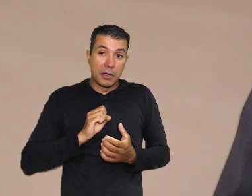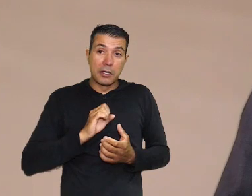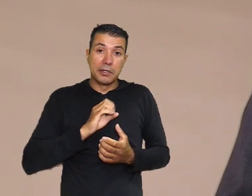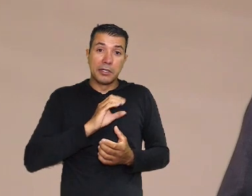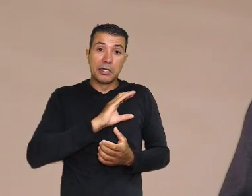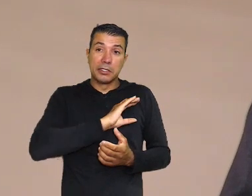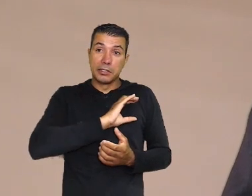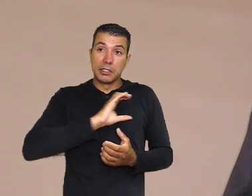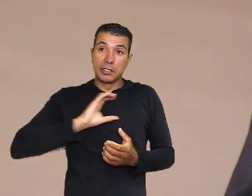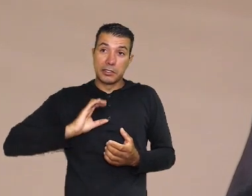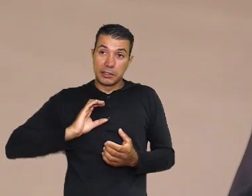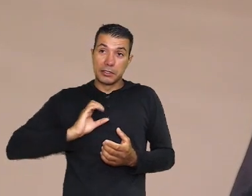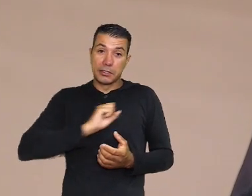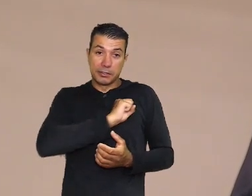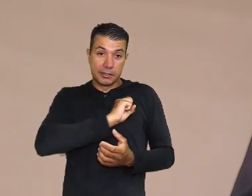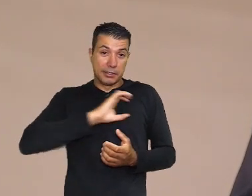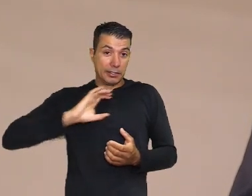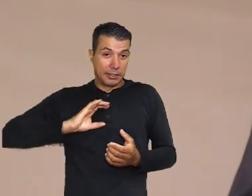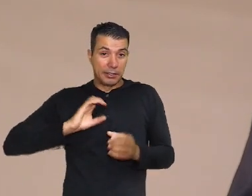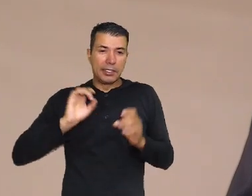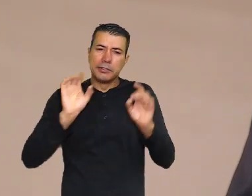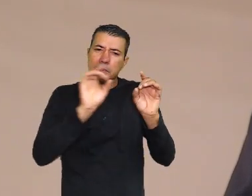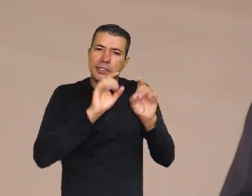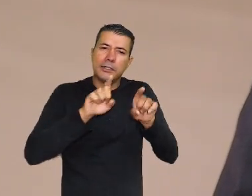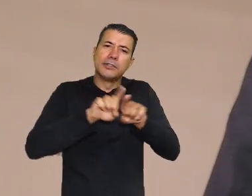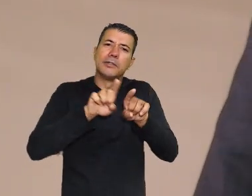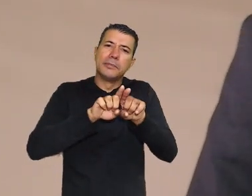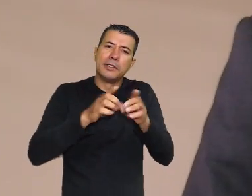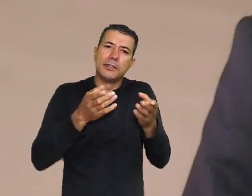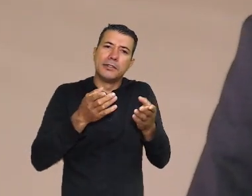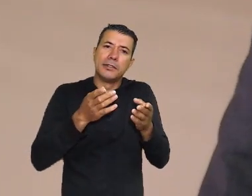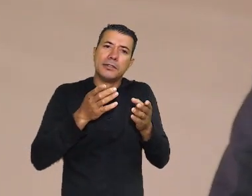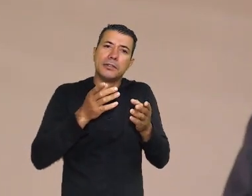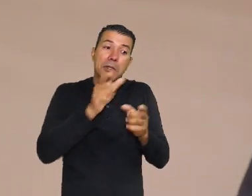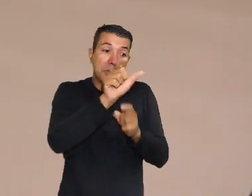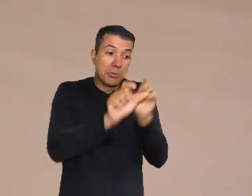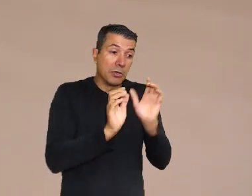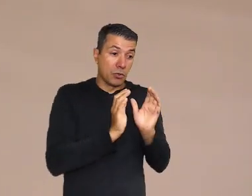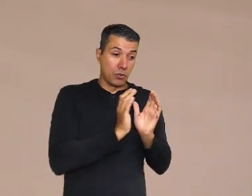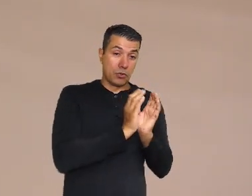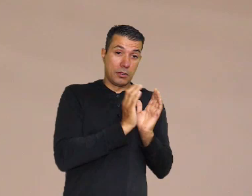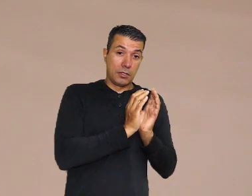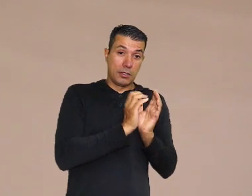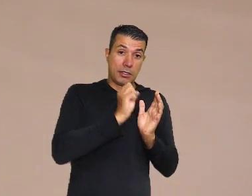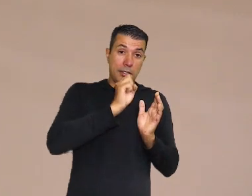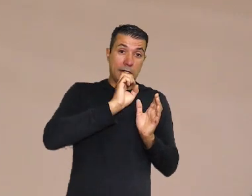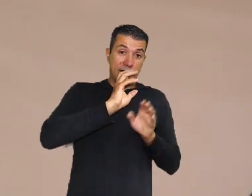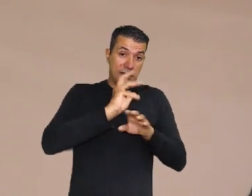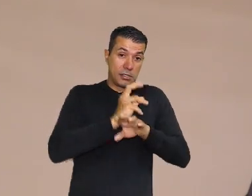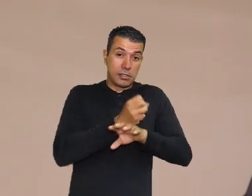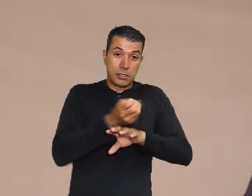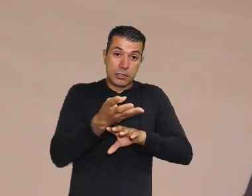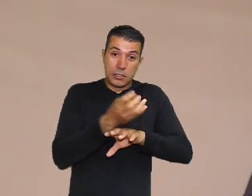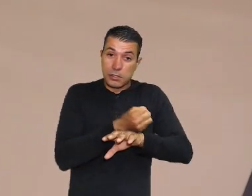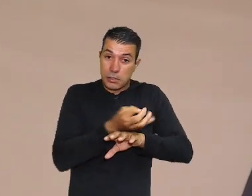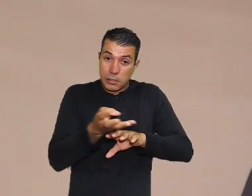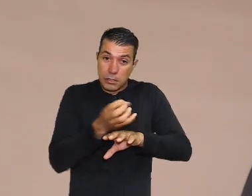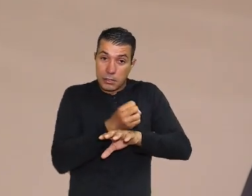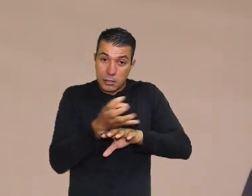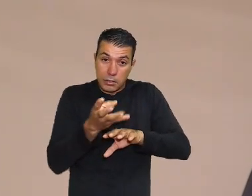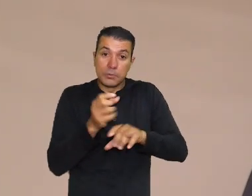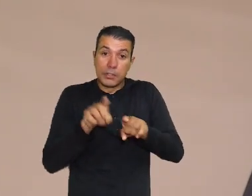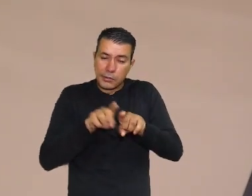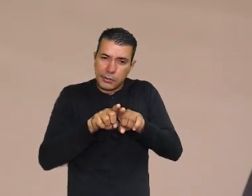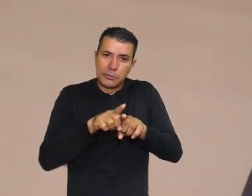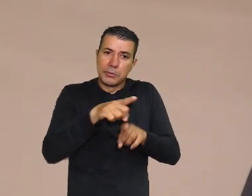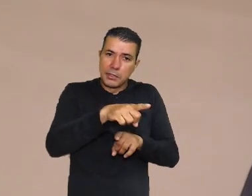Santa Catarina. E um abraço especial também ali para o pessoal do Colégio Adventista de São Miguel. Também para as duas igrejas que eu estou